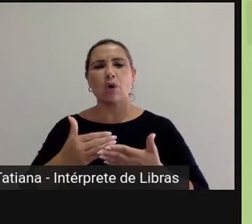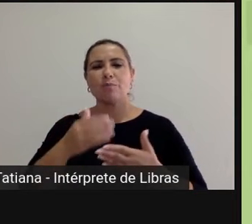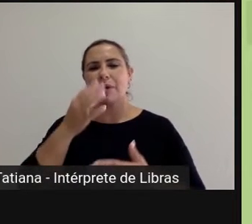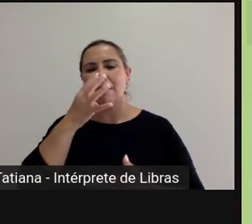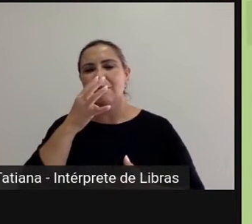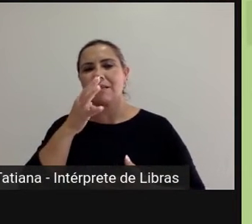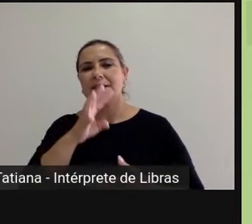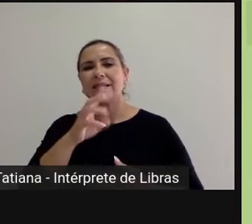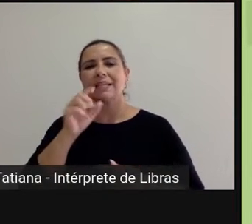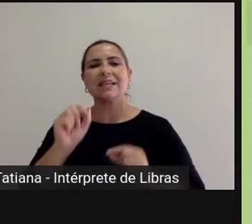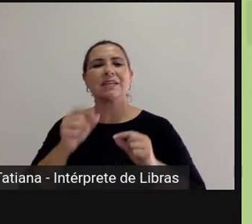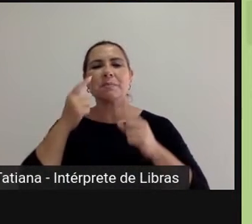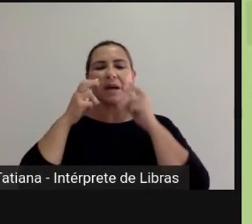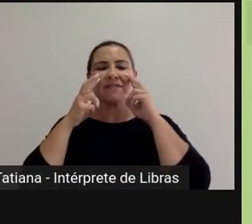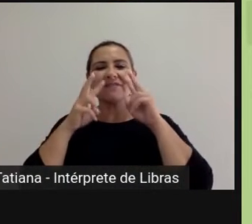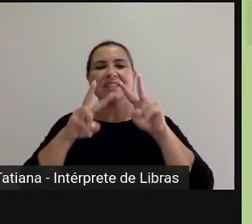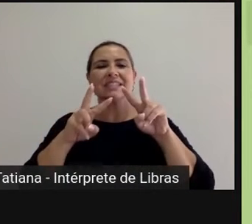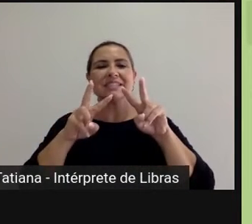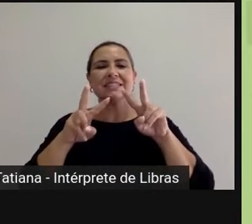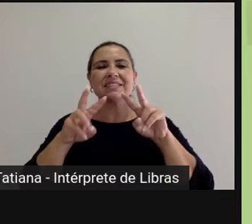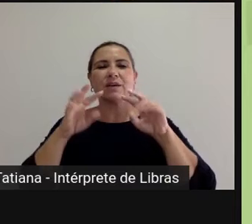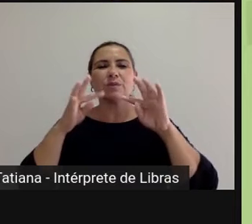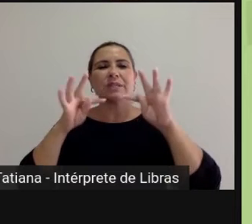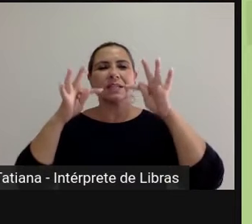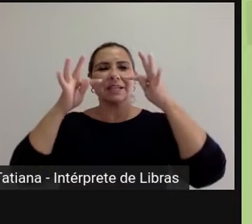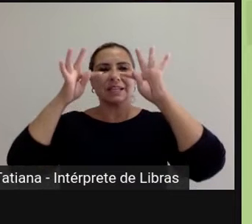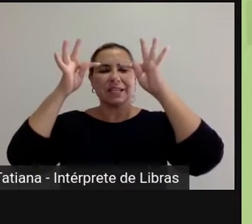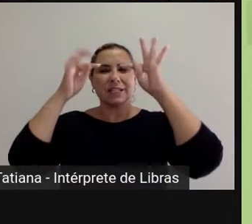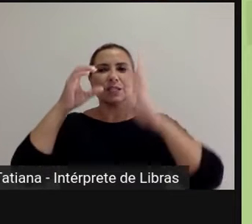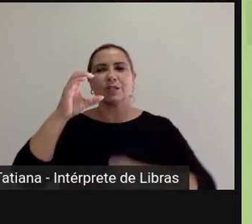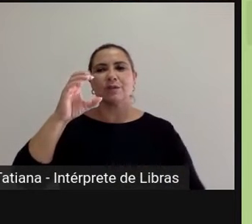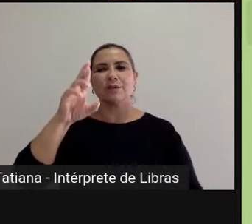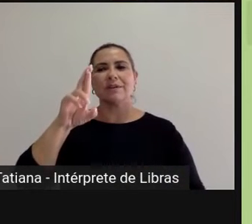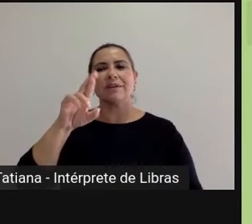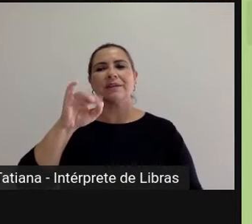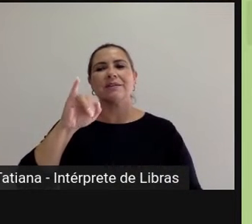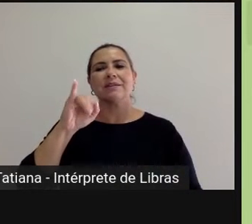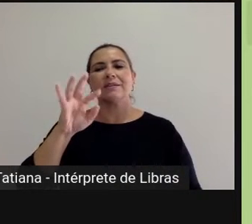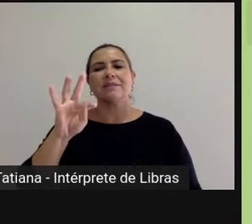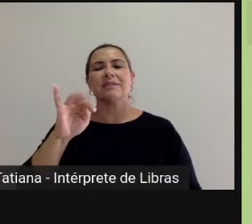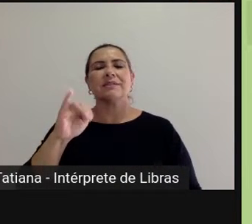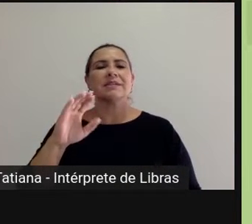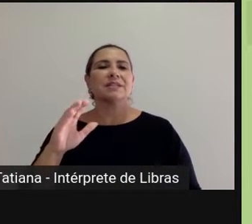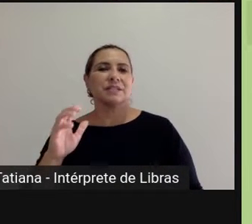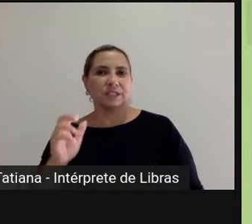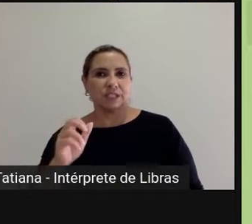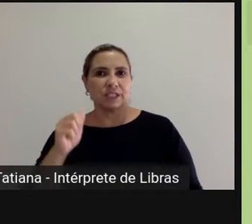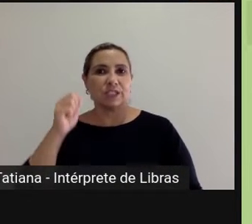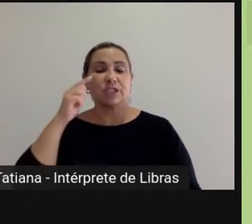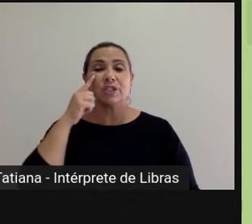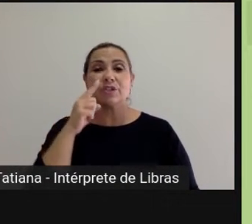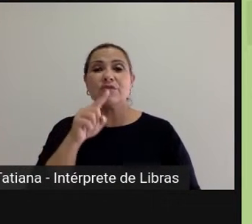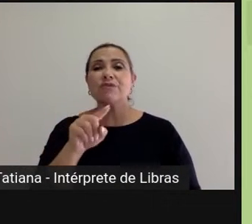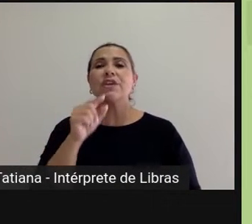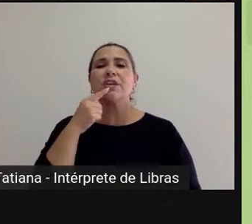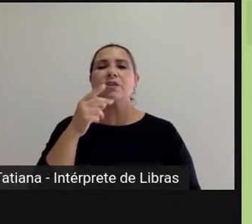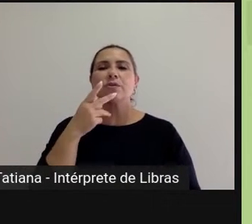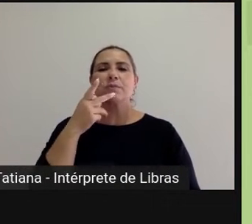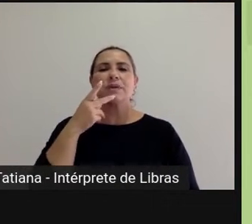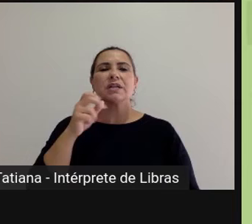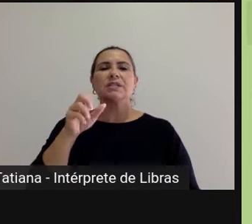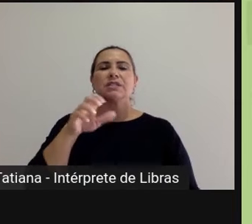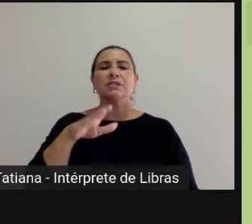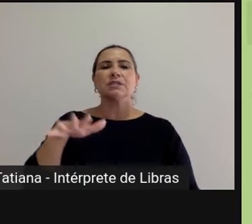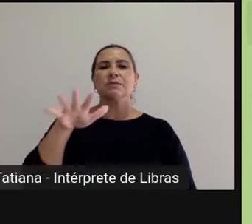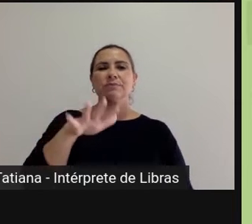da tecnologia, ou seja, a gente vê muito na fala do mercado, na fala nos seminários e na fala no